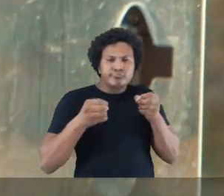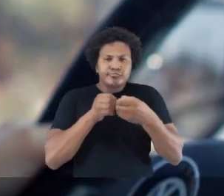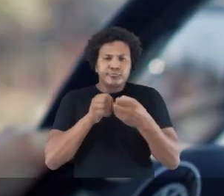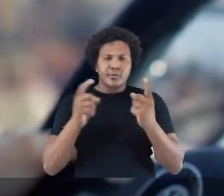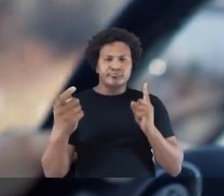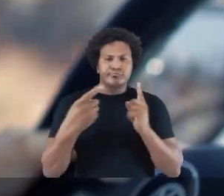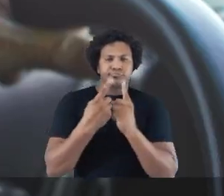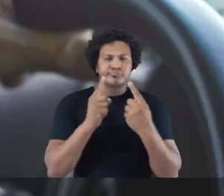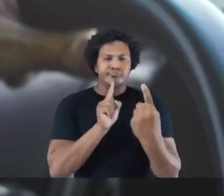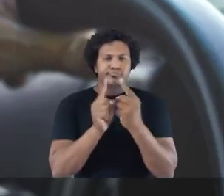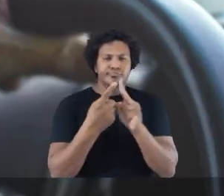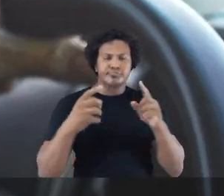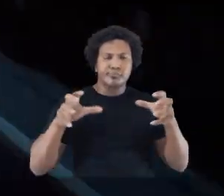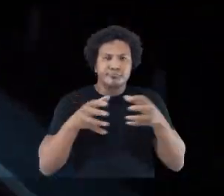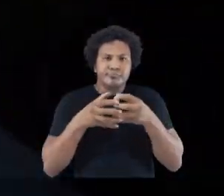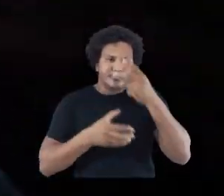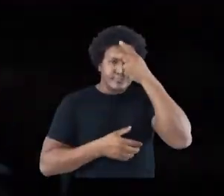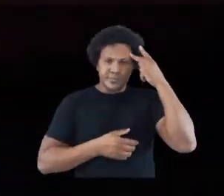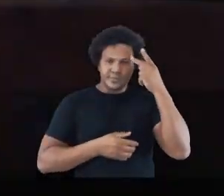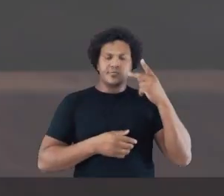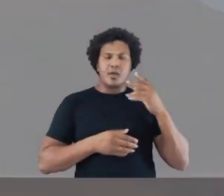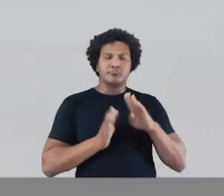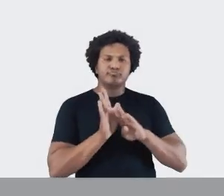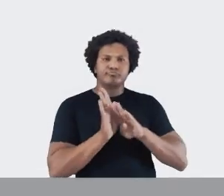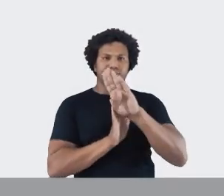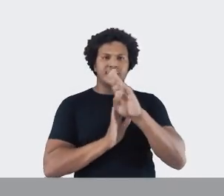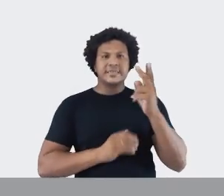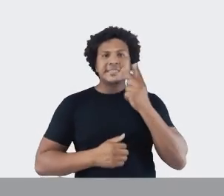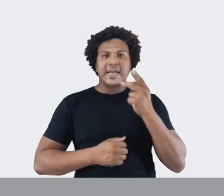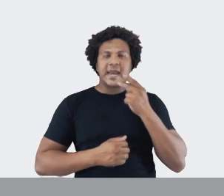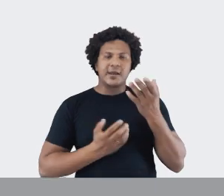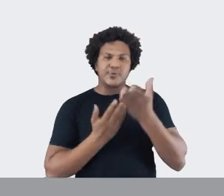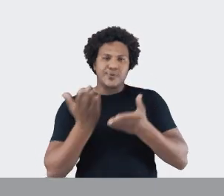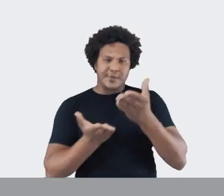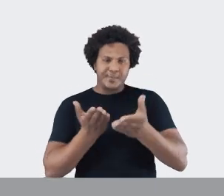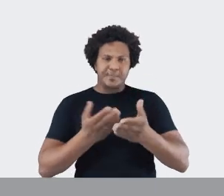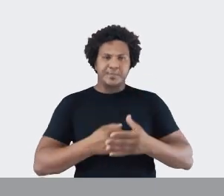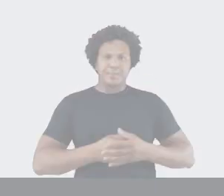oportunidades. Governo do Estado, cuidar das pessoas, avançar o Ceará.